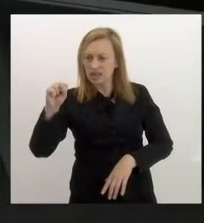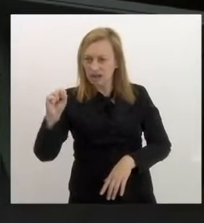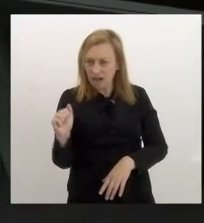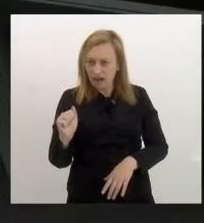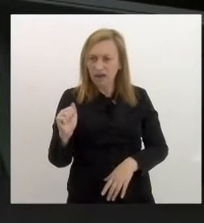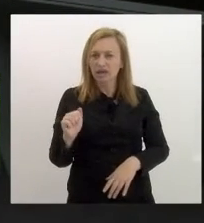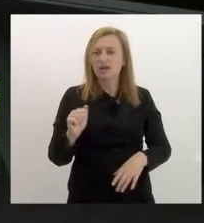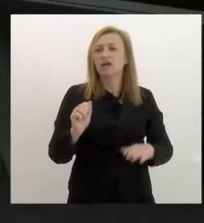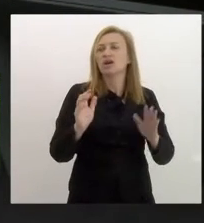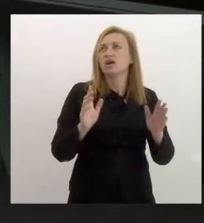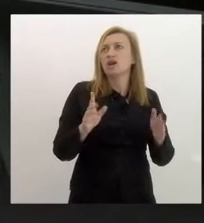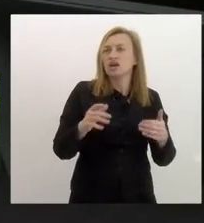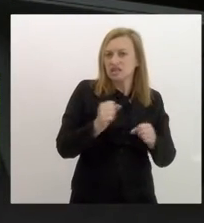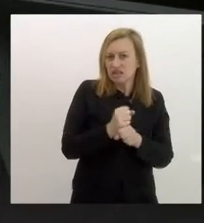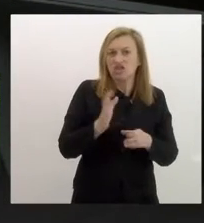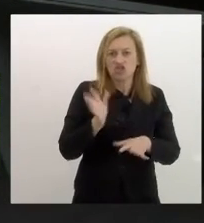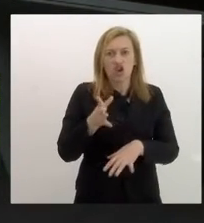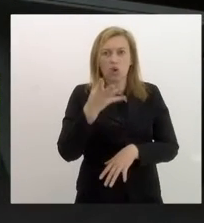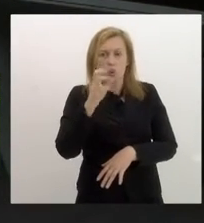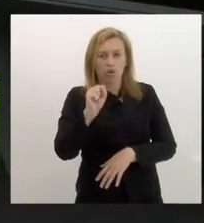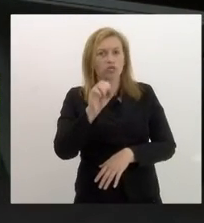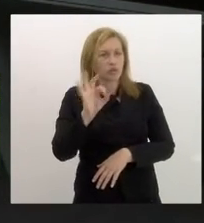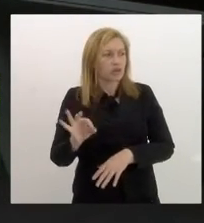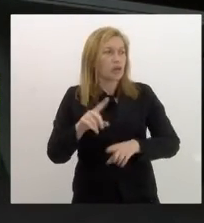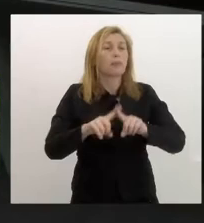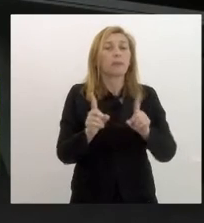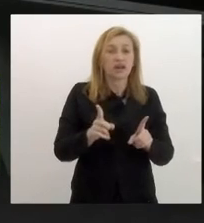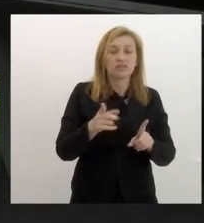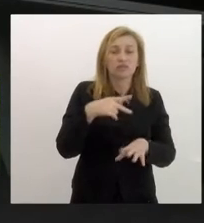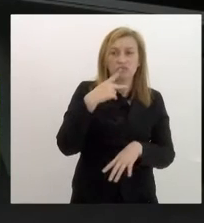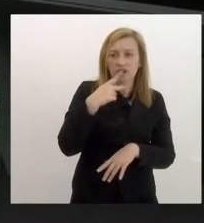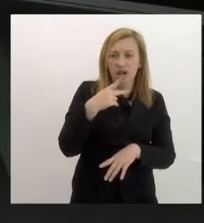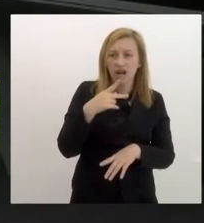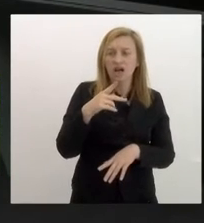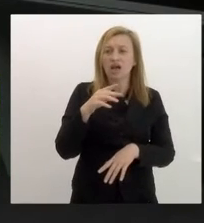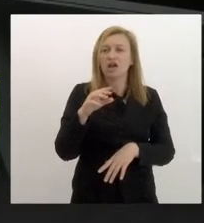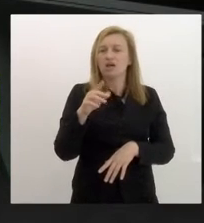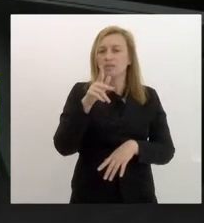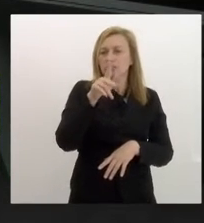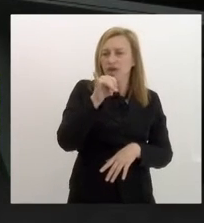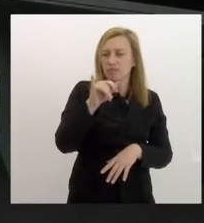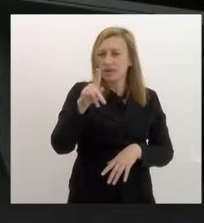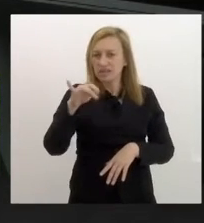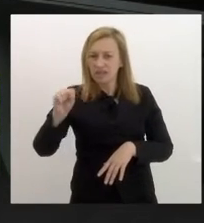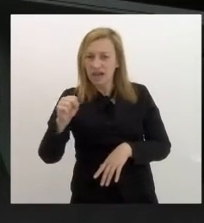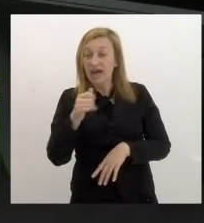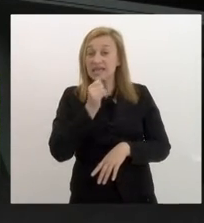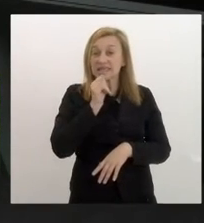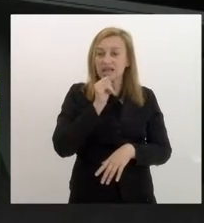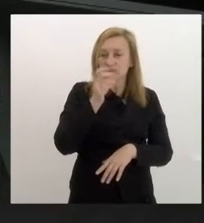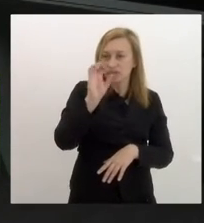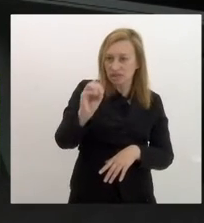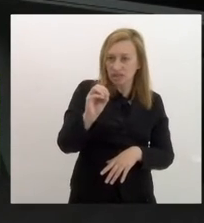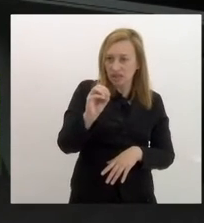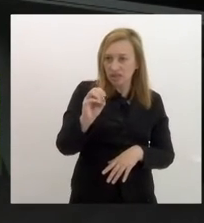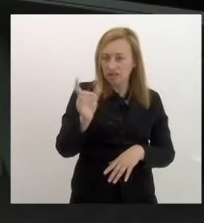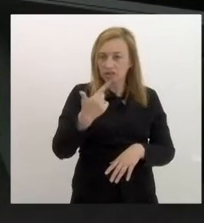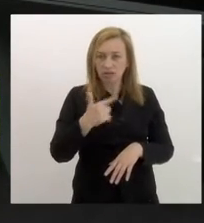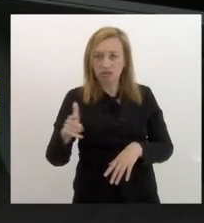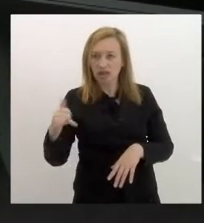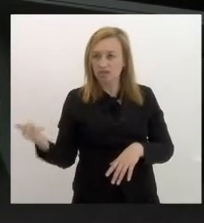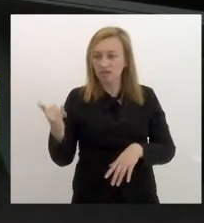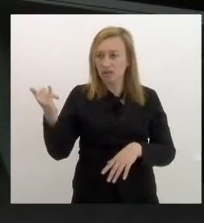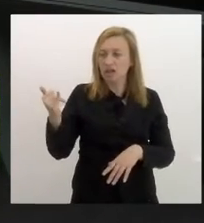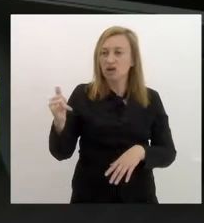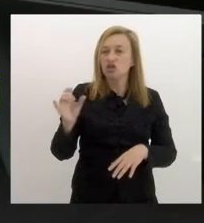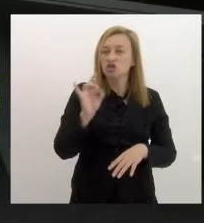ano já vai dar oito por cento mas supondo que nós tivéssemos um IPCA de zero sem inflação nenhuma é só os quatro porcento